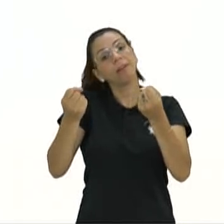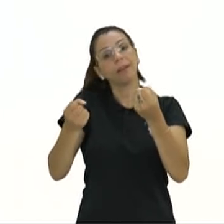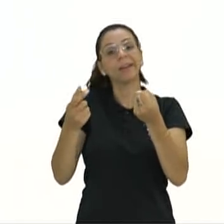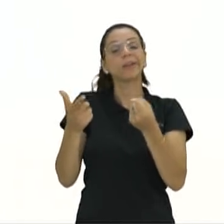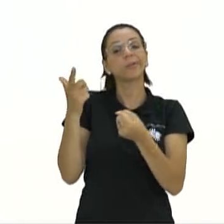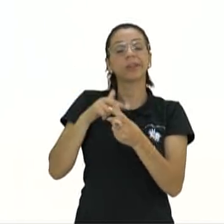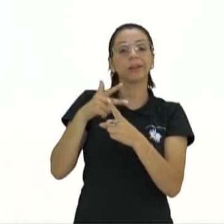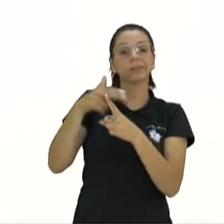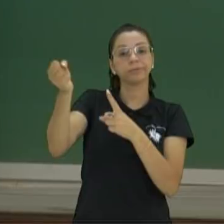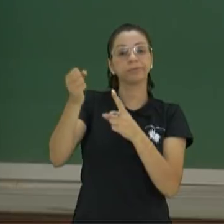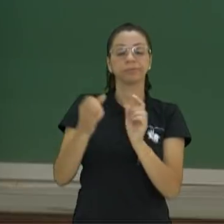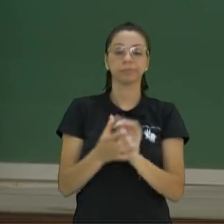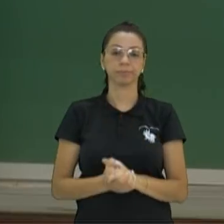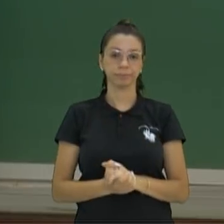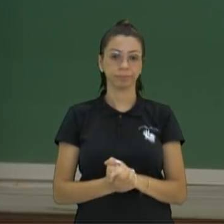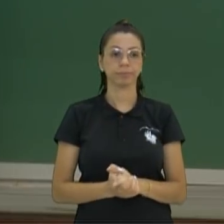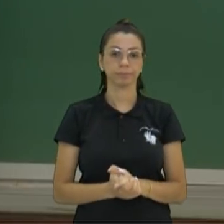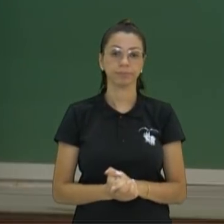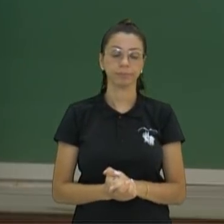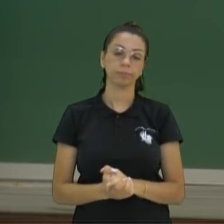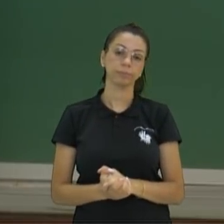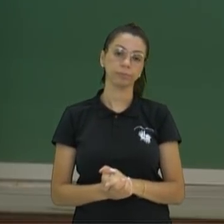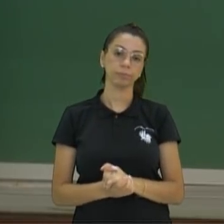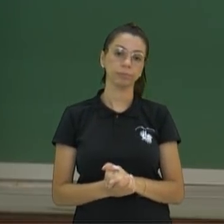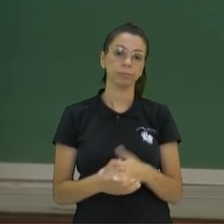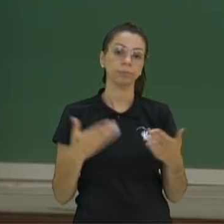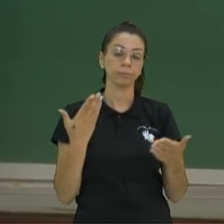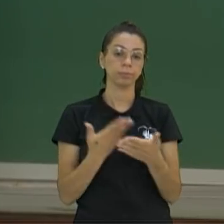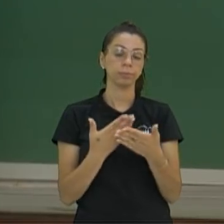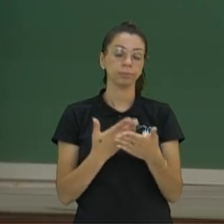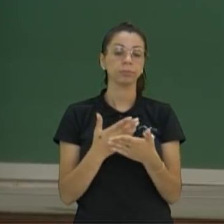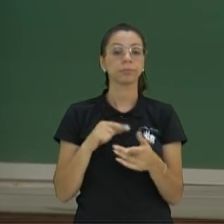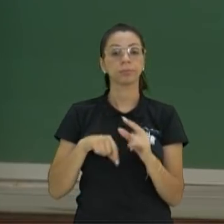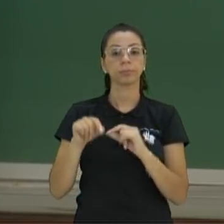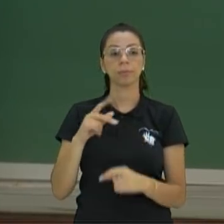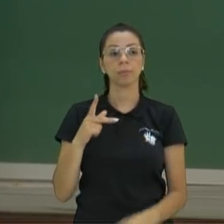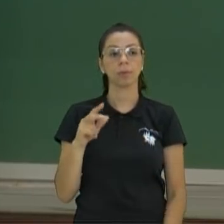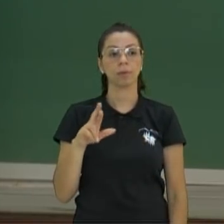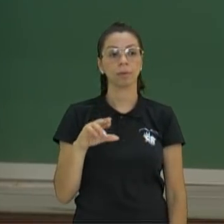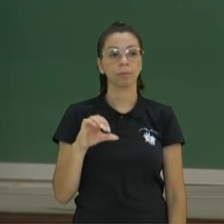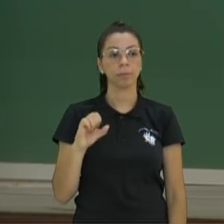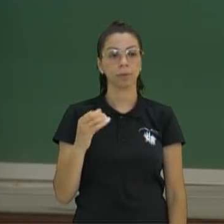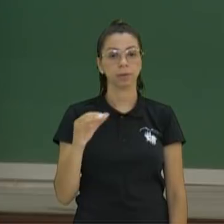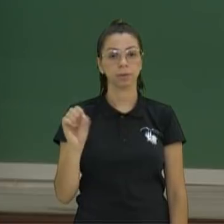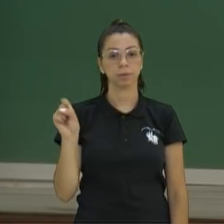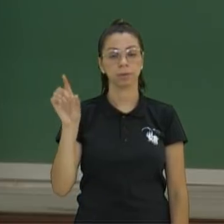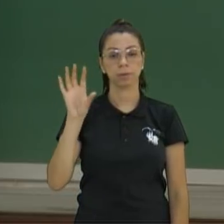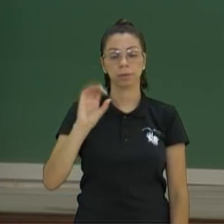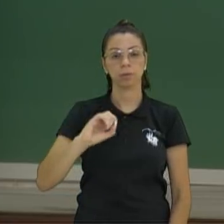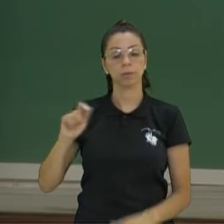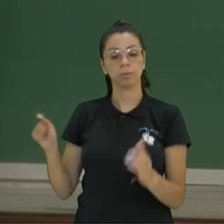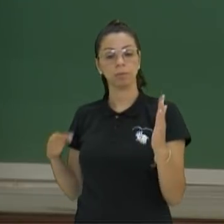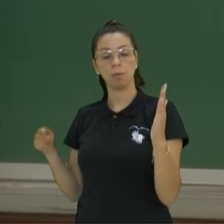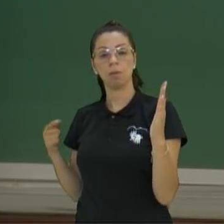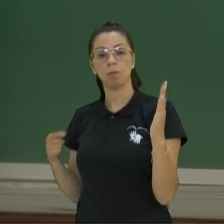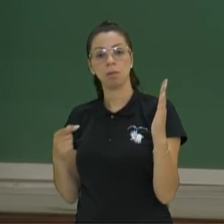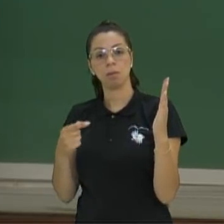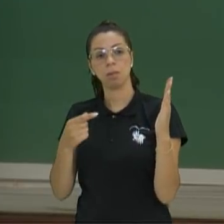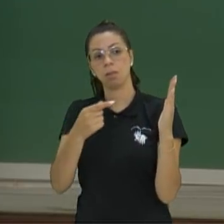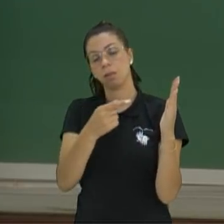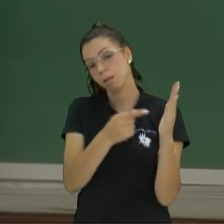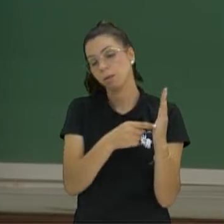que ganha a competição, certo? Nos esportes de precisão, eles são caracterizados pelo arremesso ou lançamento